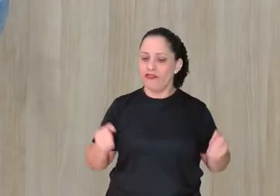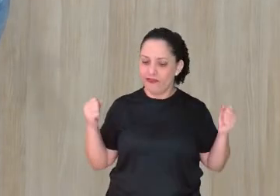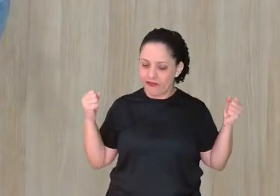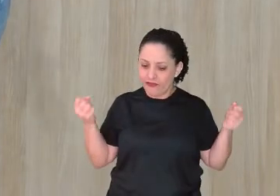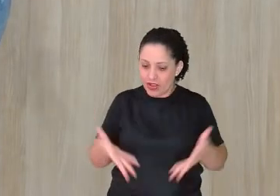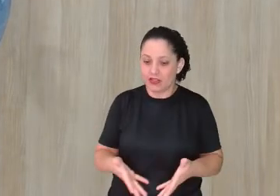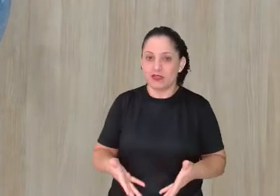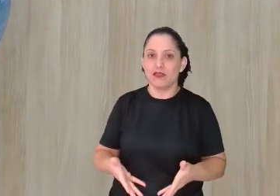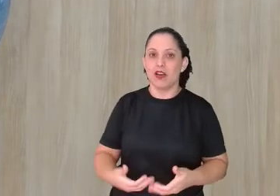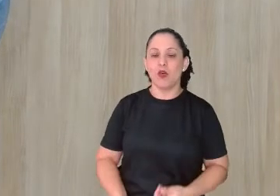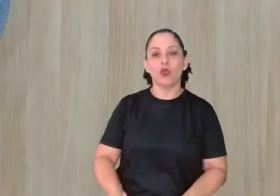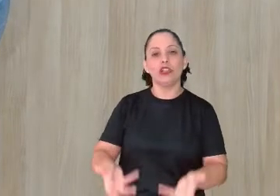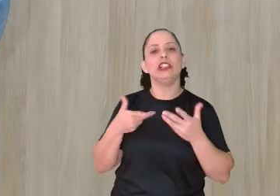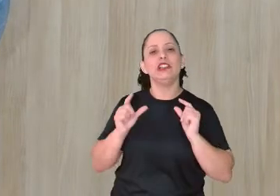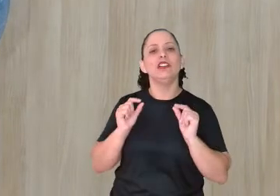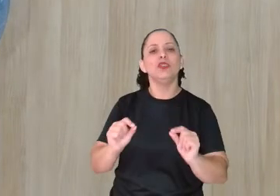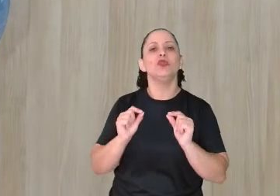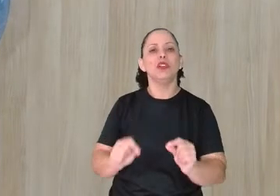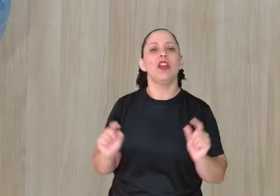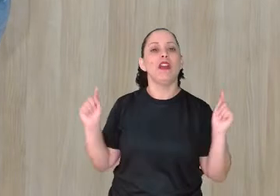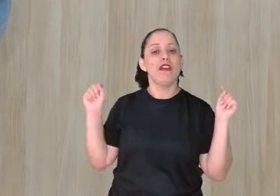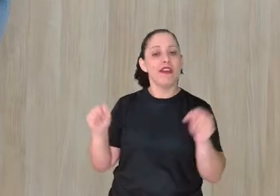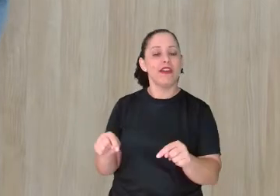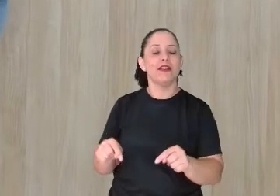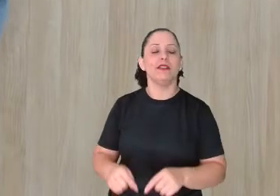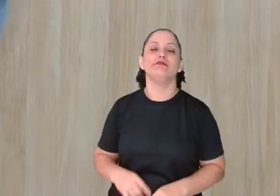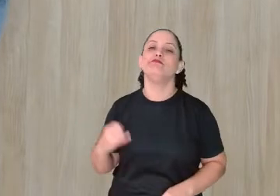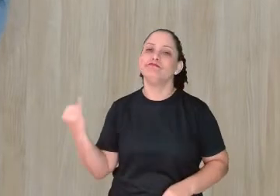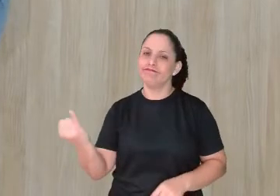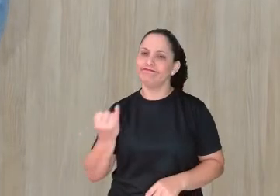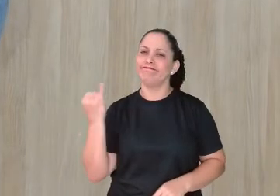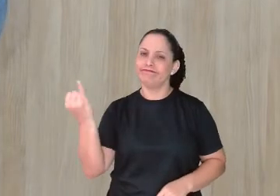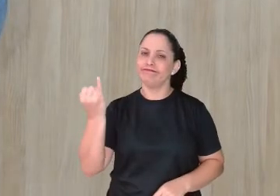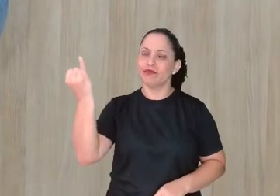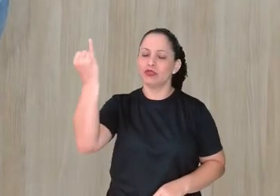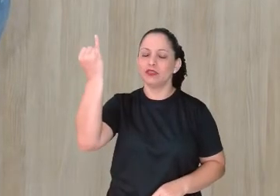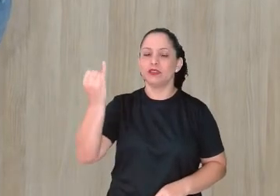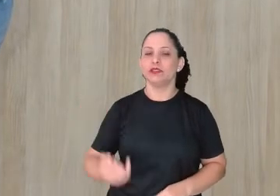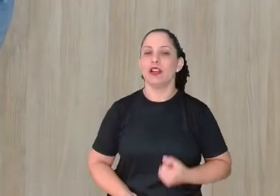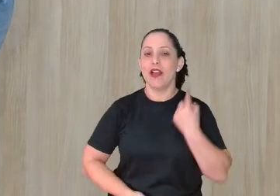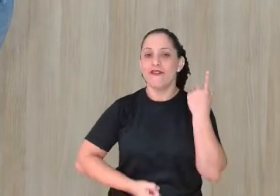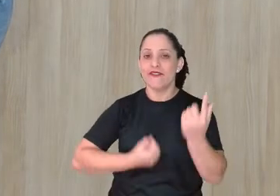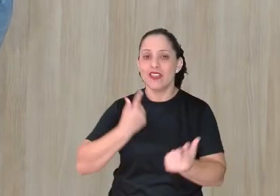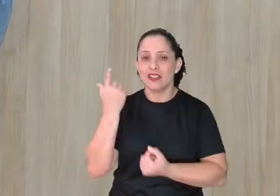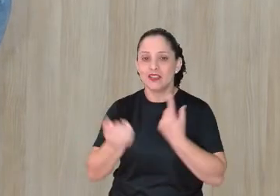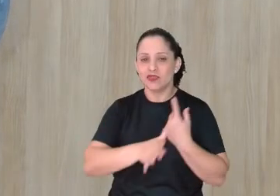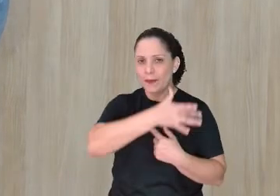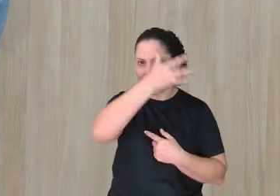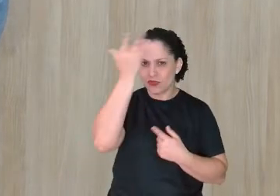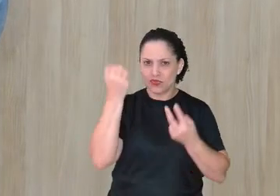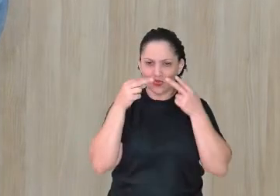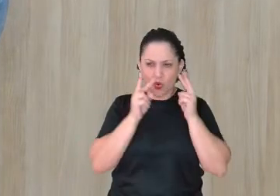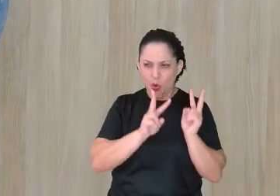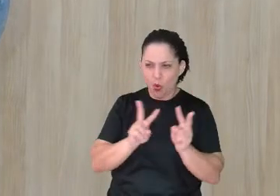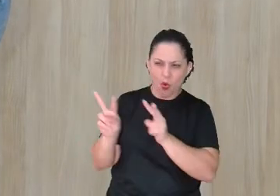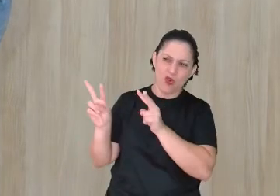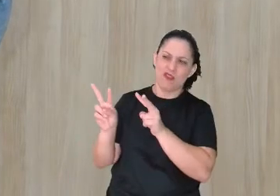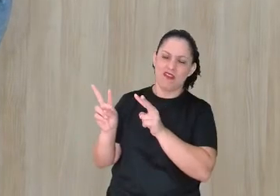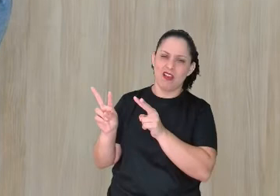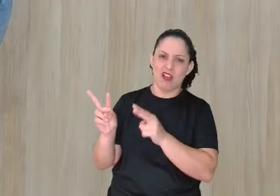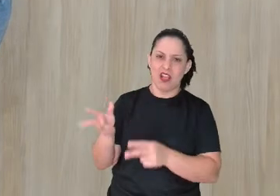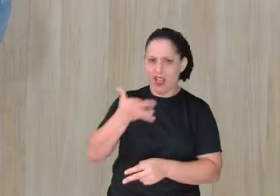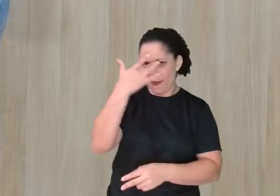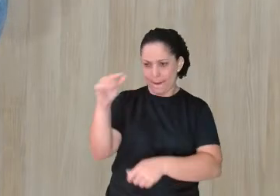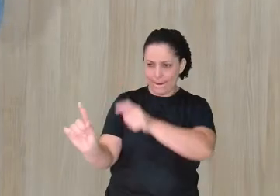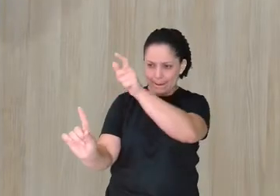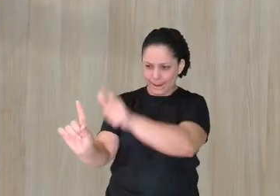o que ele queria? Porque muitas vezes, isso é uma coisa importante se falar, muitas vezes as pessoas olham para os ativistas ambientais